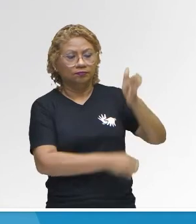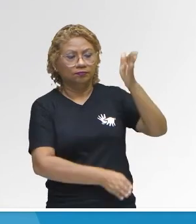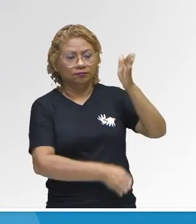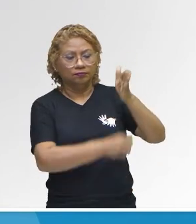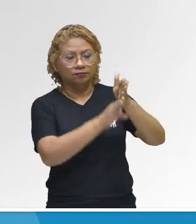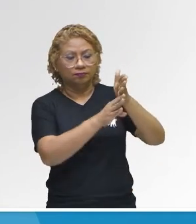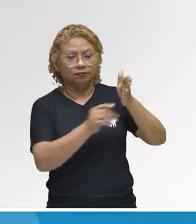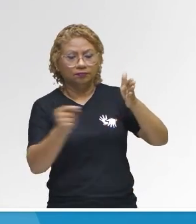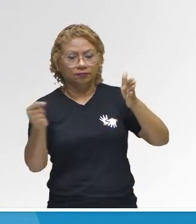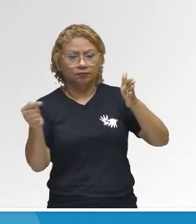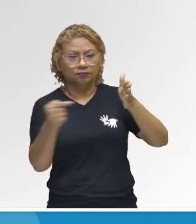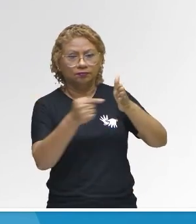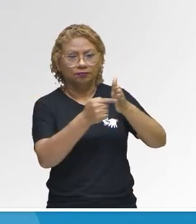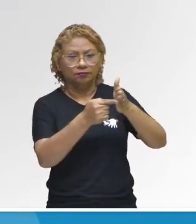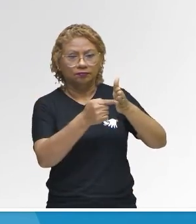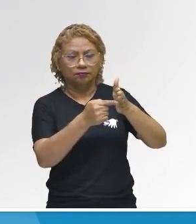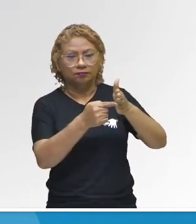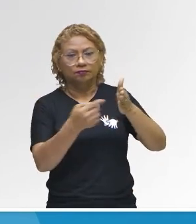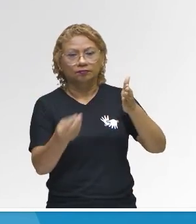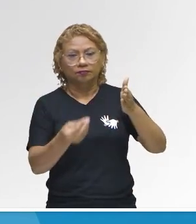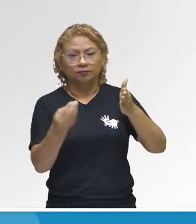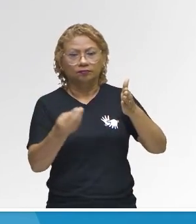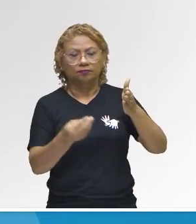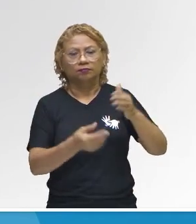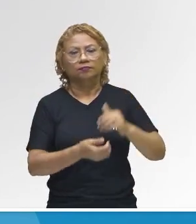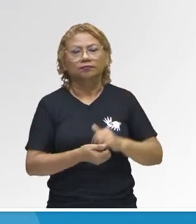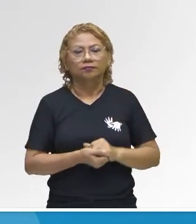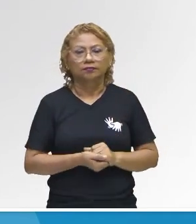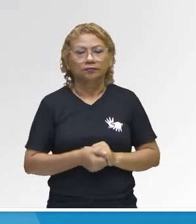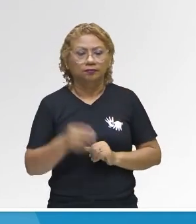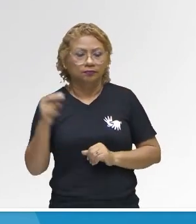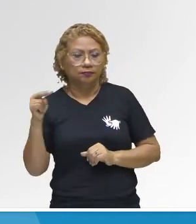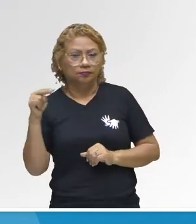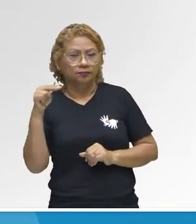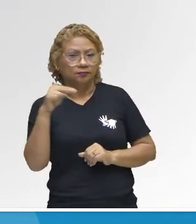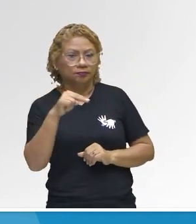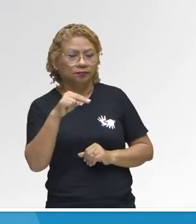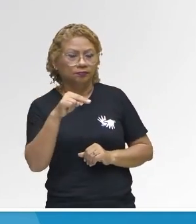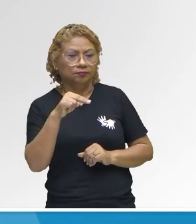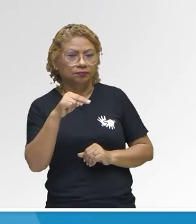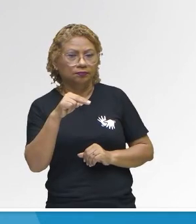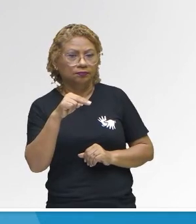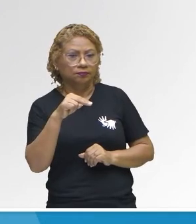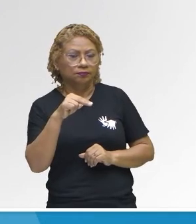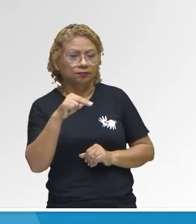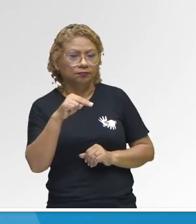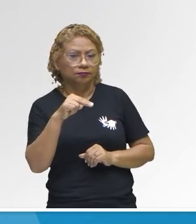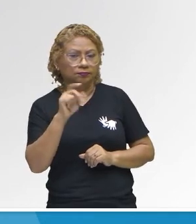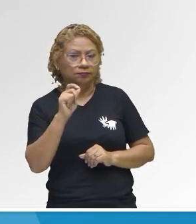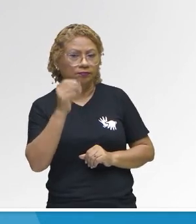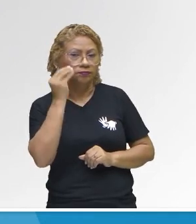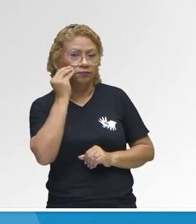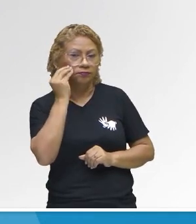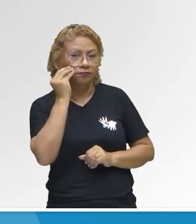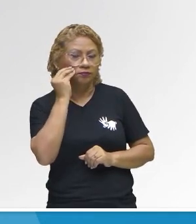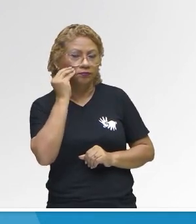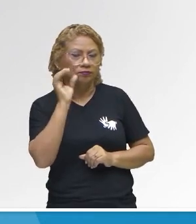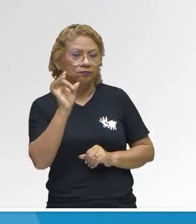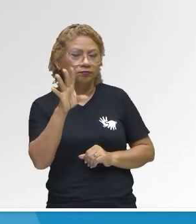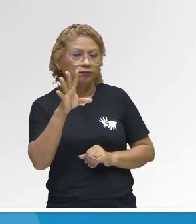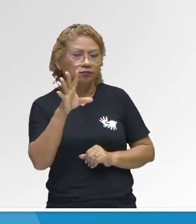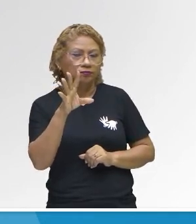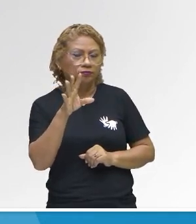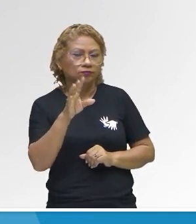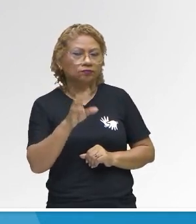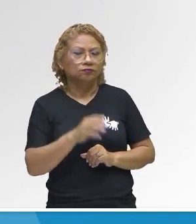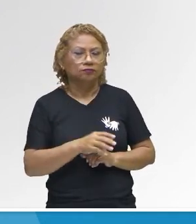o chão, imagina que nós tivéssemos uma parede. Se eu observar daqui para cá, o que eu vou ver nessa parede? Eu vou ver a sombra